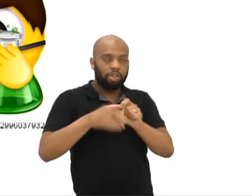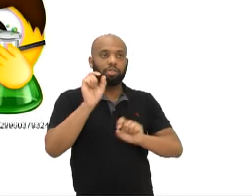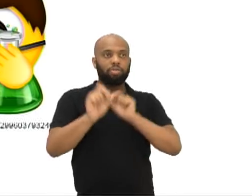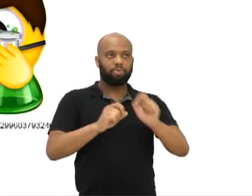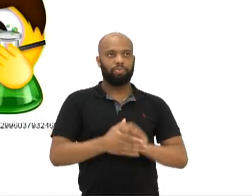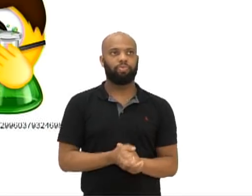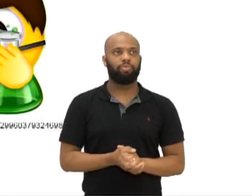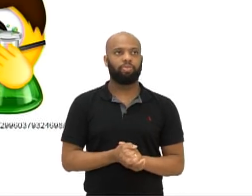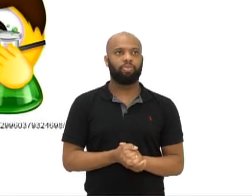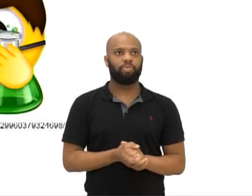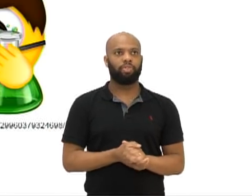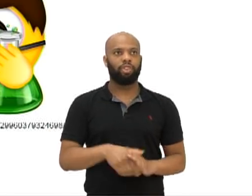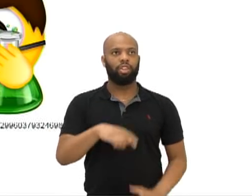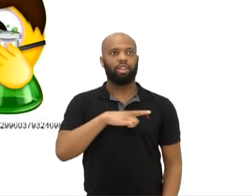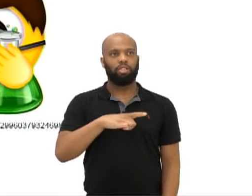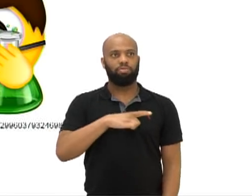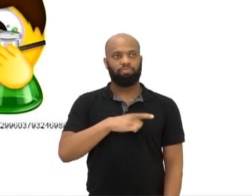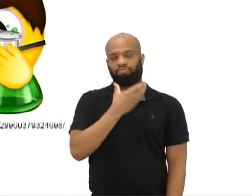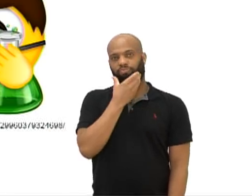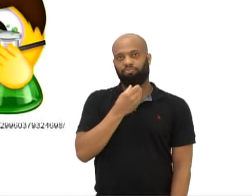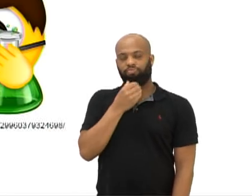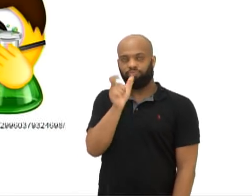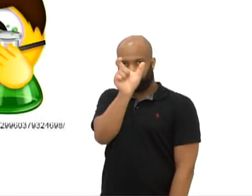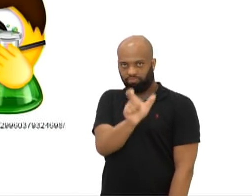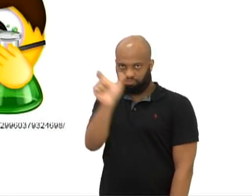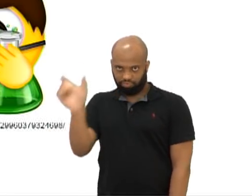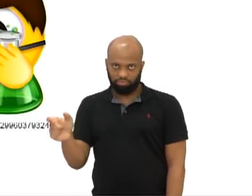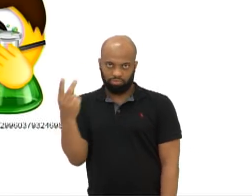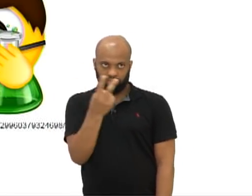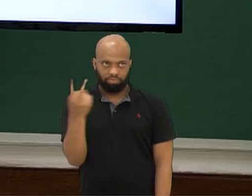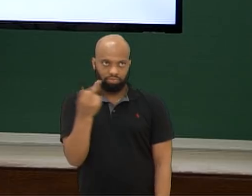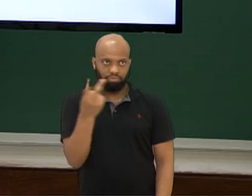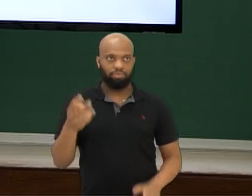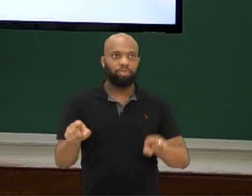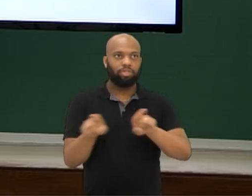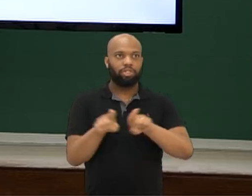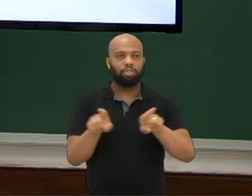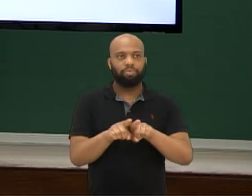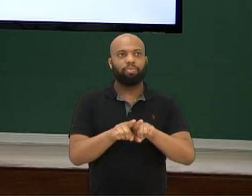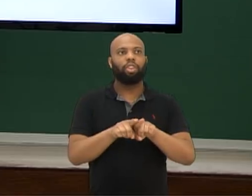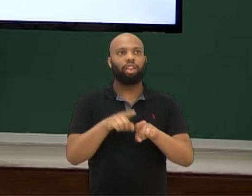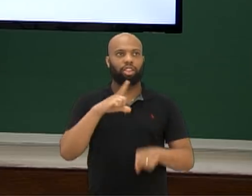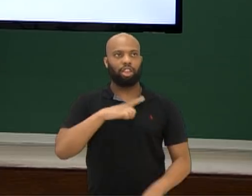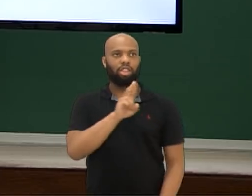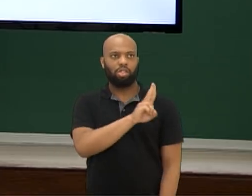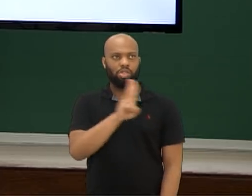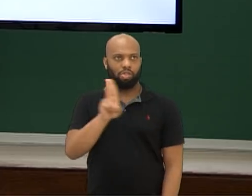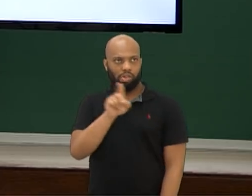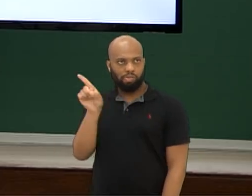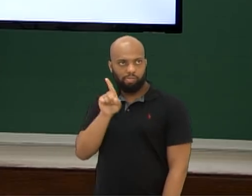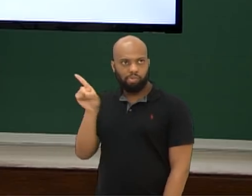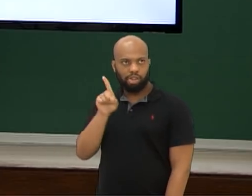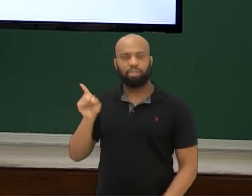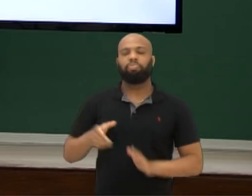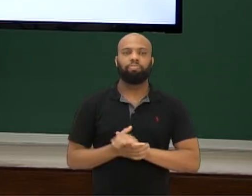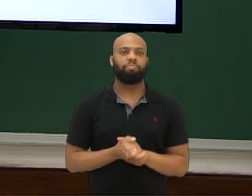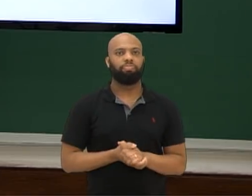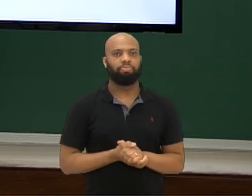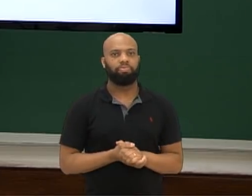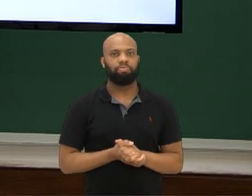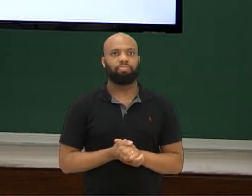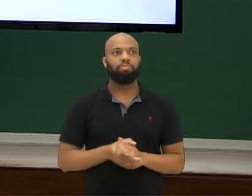de Bronsted e Lowry e Lewis, tá certo? Beleza? Bora lá